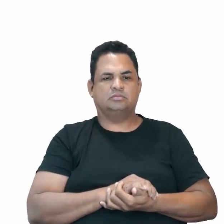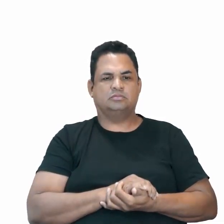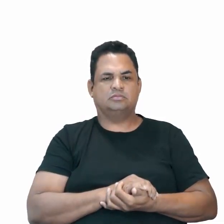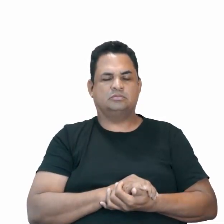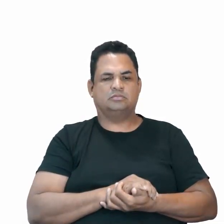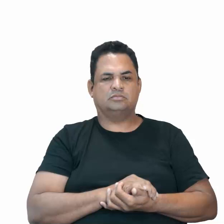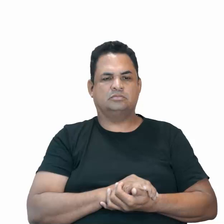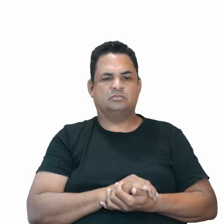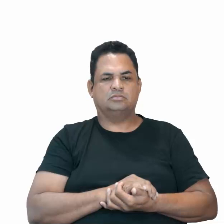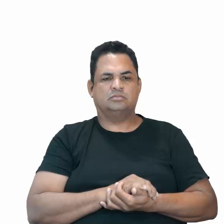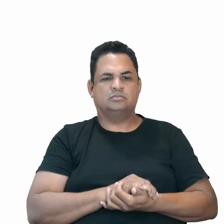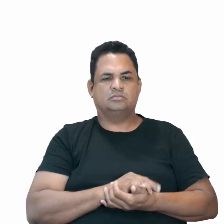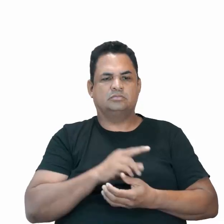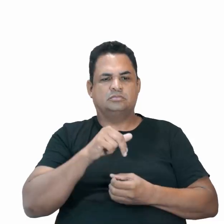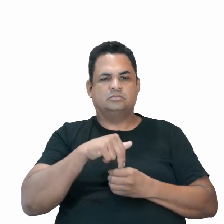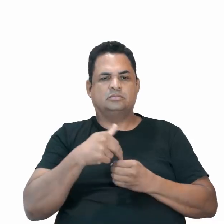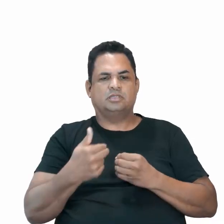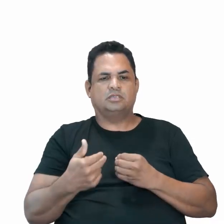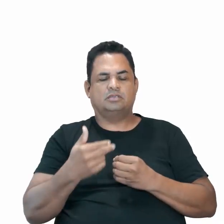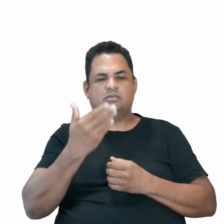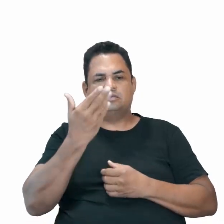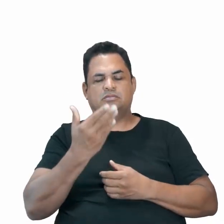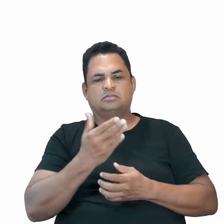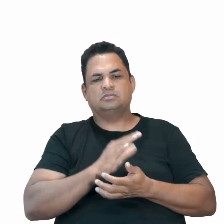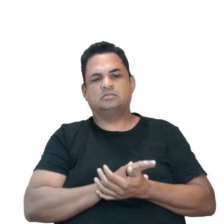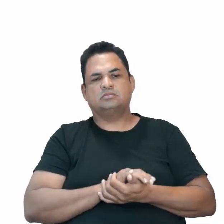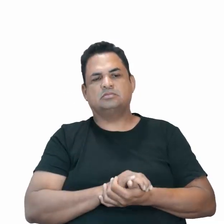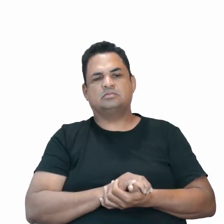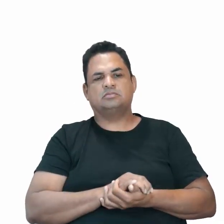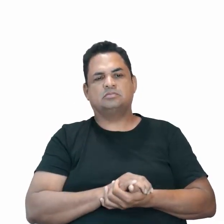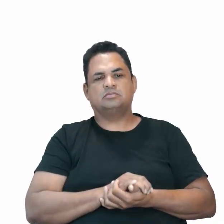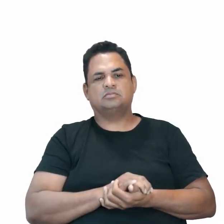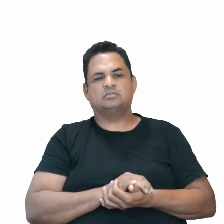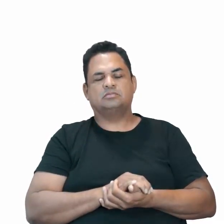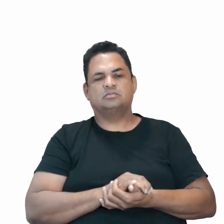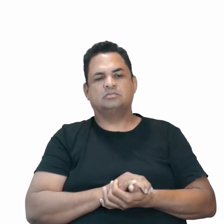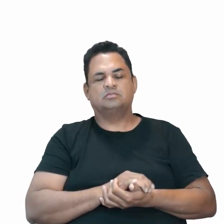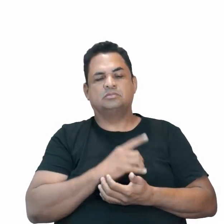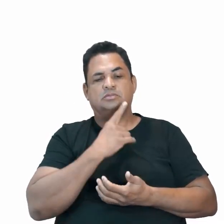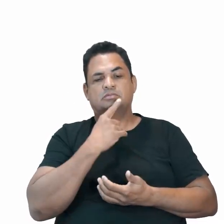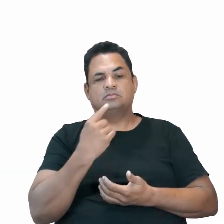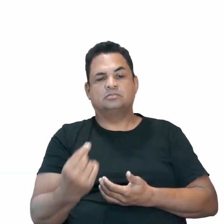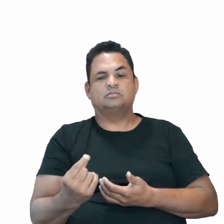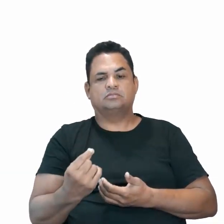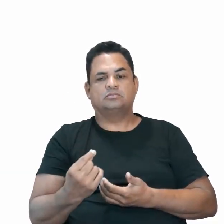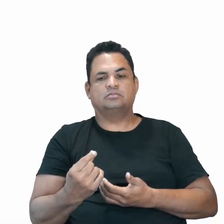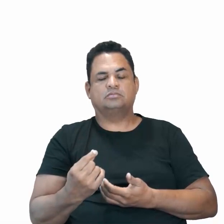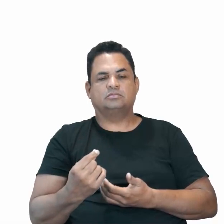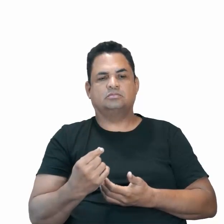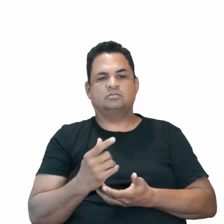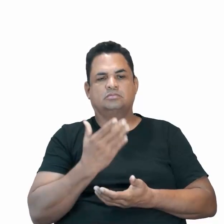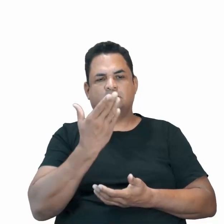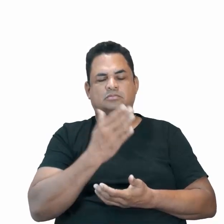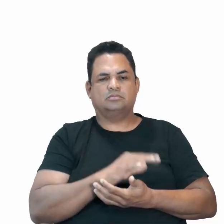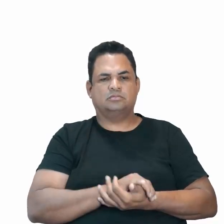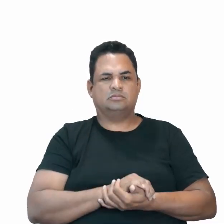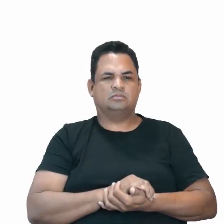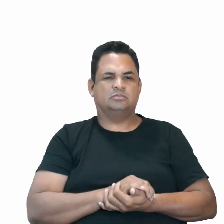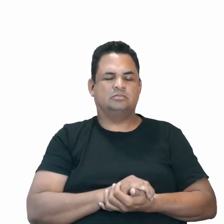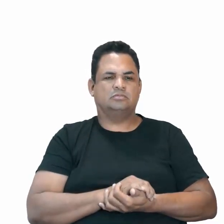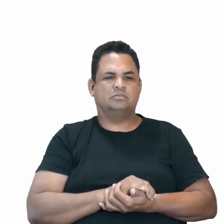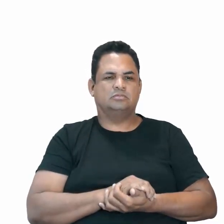neutralizar aqui. Quando ela neutraliza, o que ela faz? Desaparece tudo, né? Vai desaparecer. Vamos tirar ela daqui. Desapareceu,